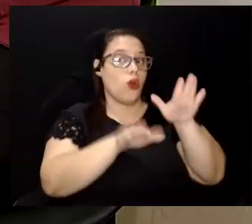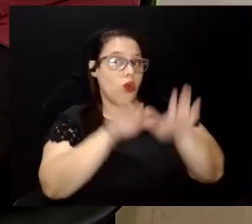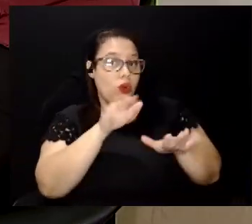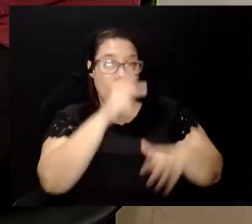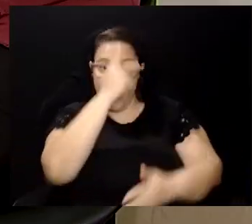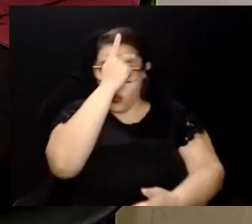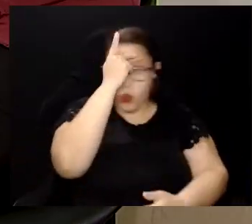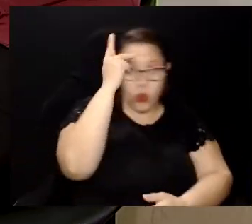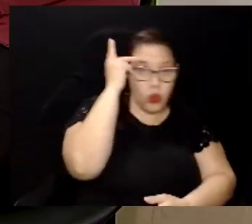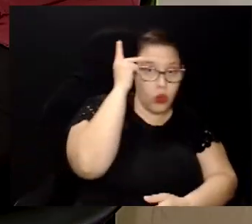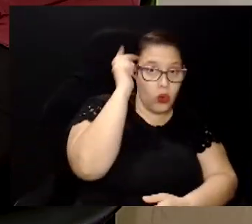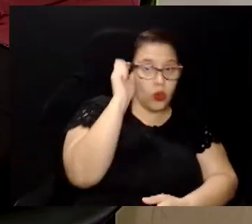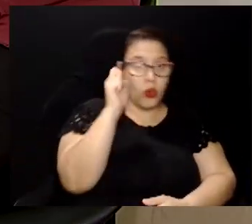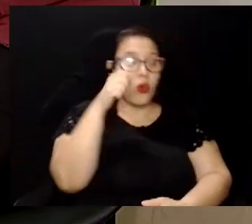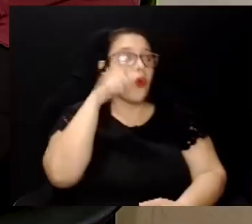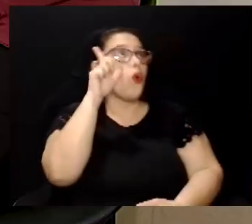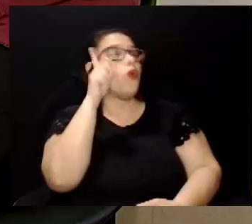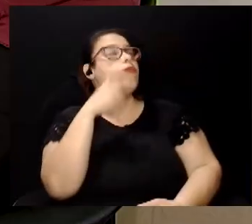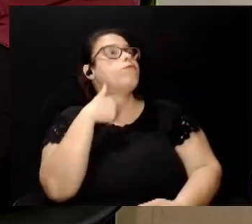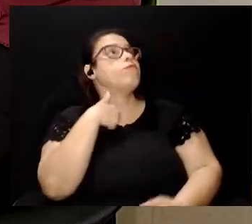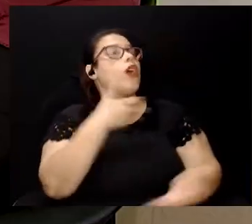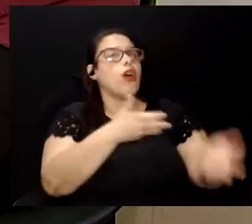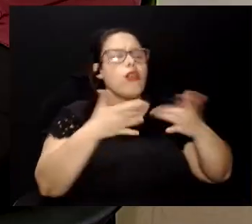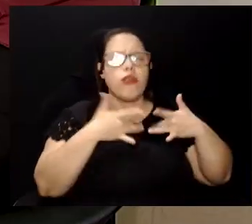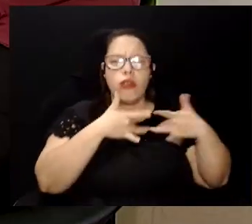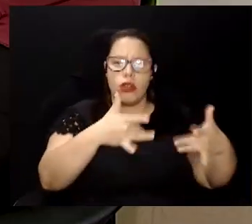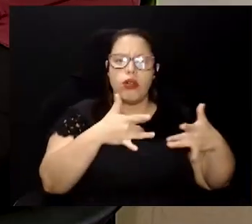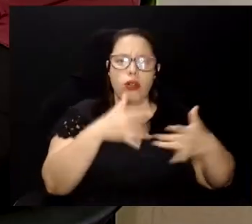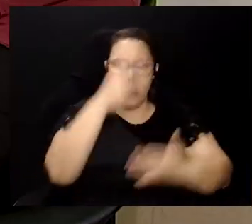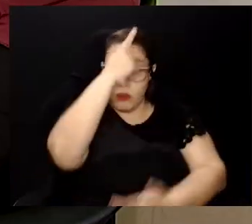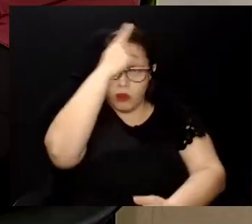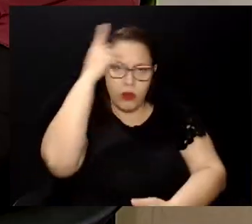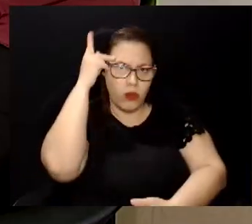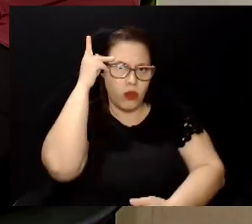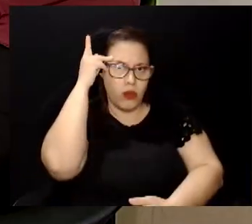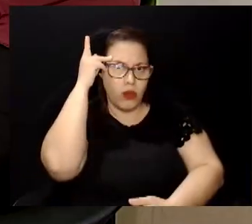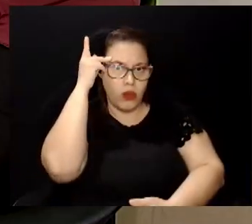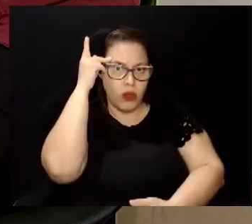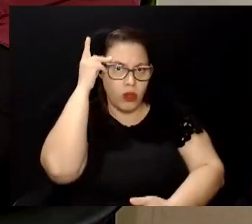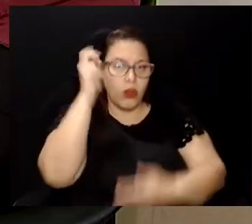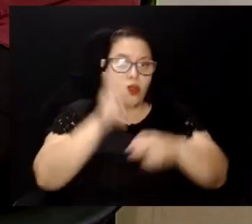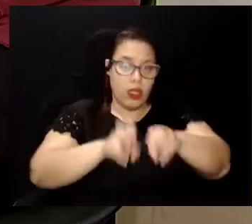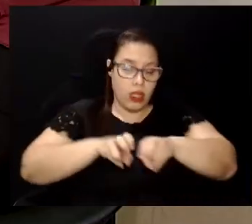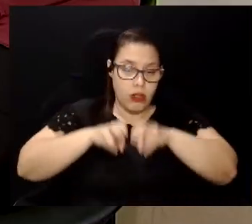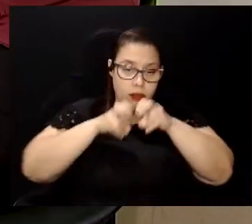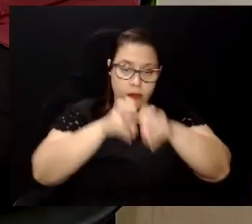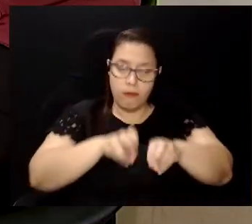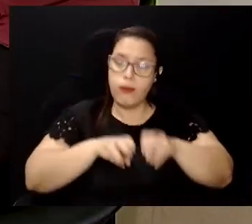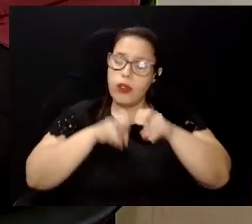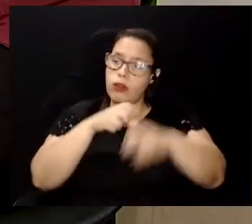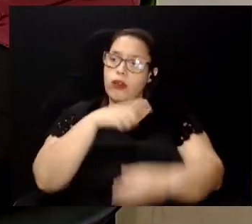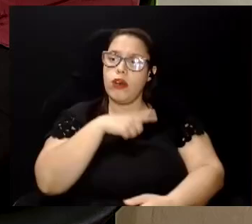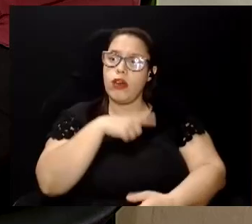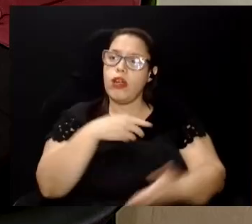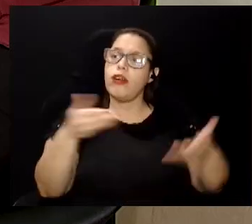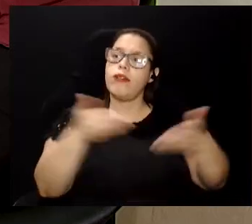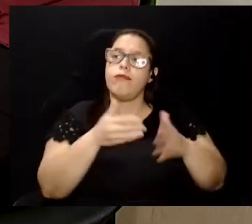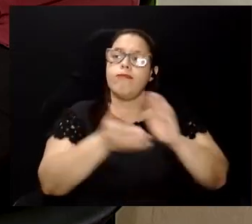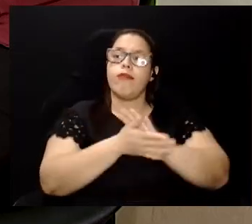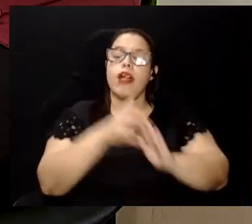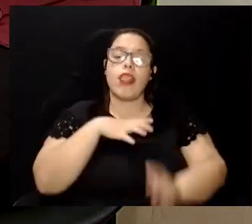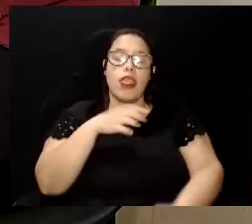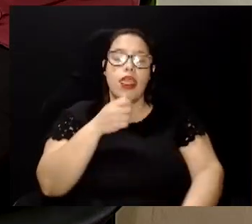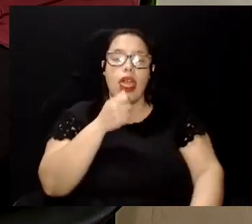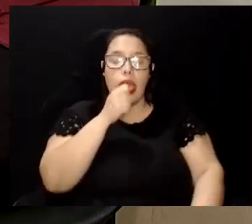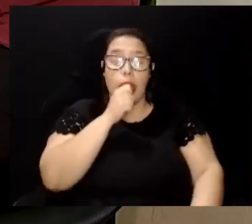ontem mesmo a gente recebeu uma doação de uma pessoa que tem um sítio. E aí, agora tem limão, tem abacate,